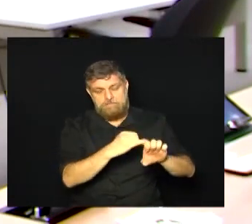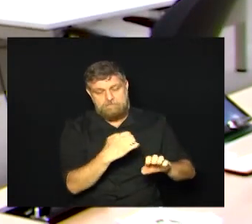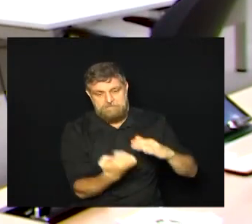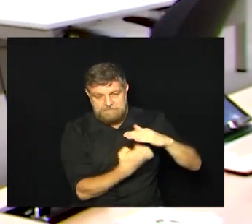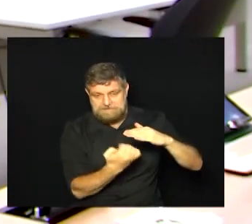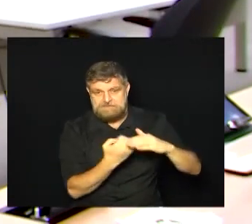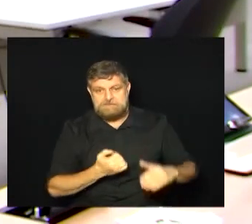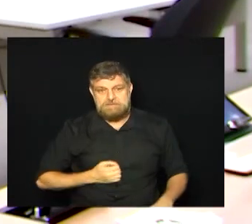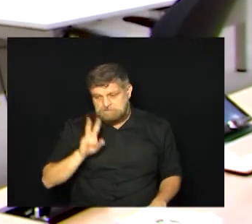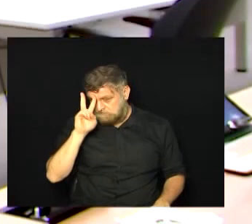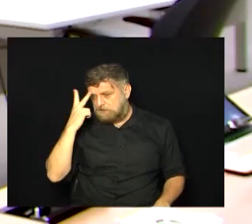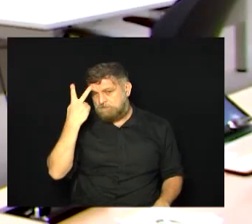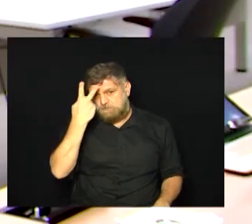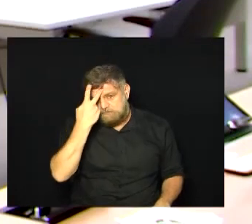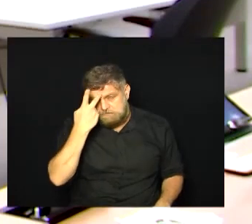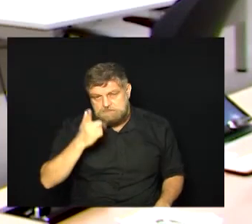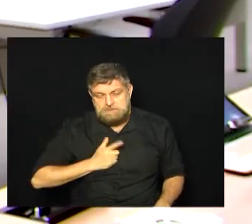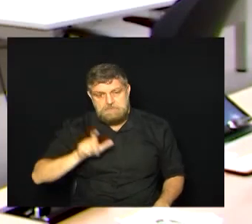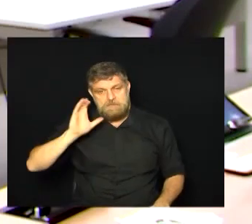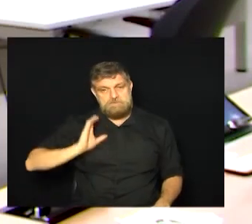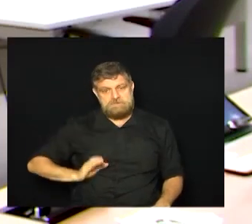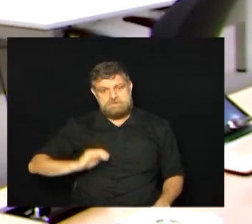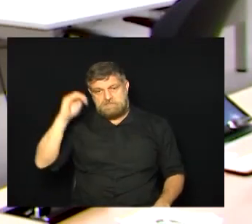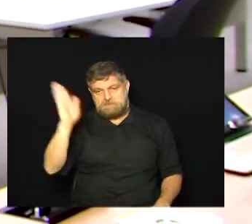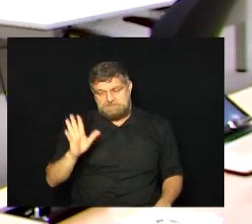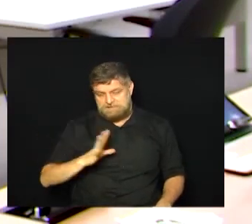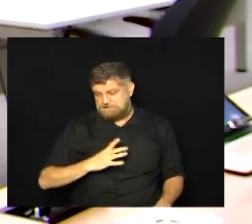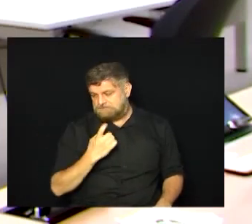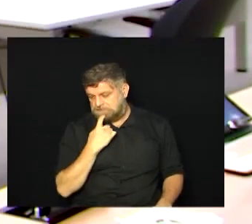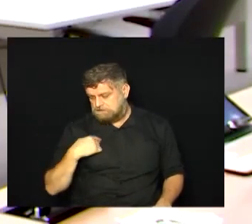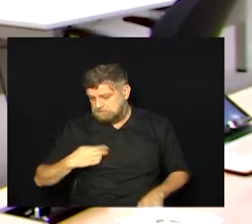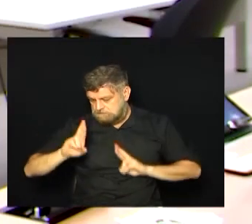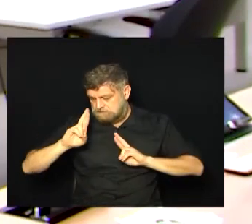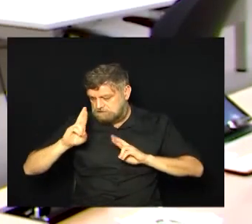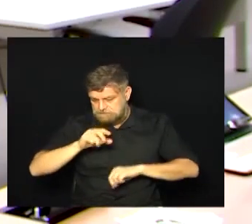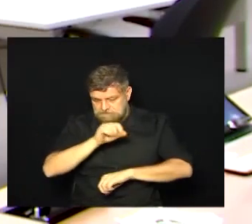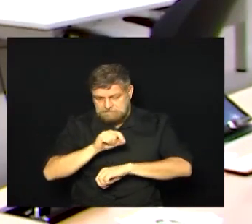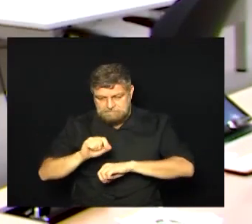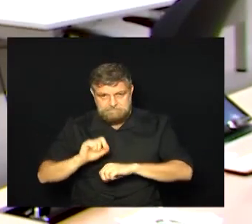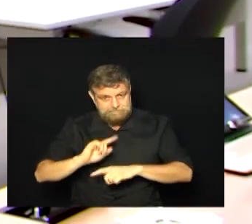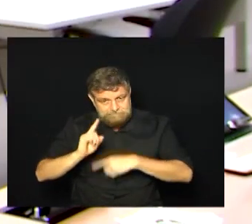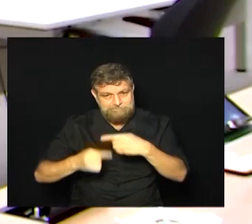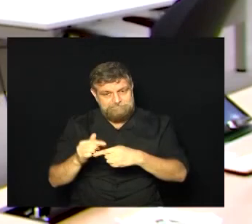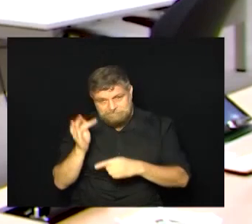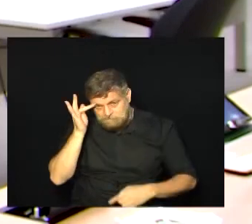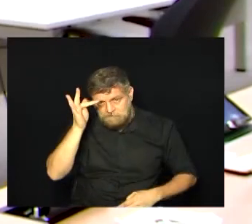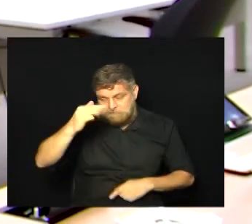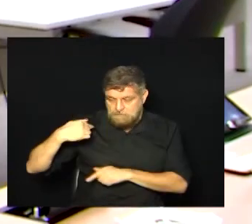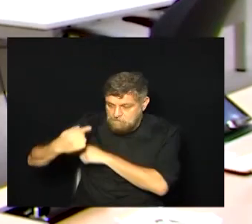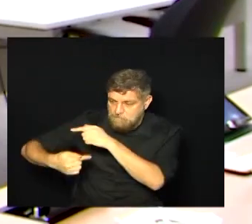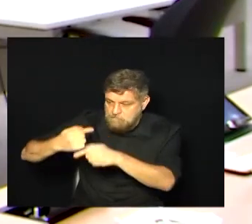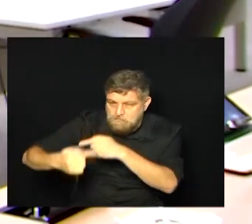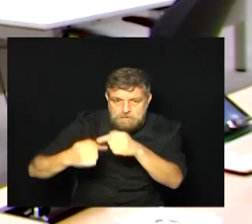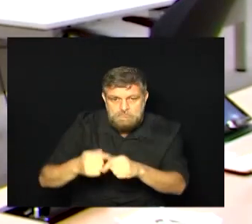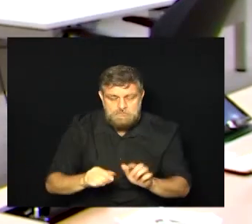é uma mudança do DNA aí do cidadão brasileiro, do campineiro, e a gente espera estar plantando essas sementes para que essas gerações futuras mudem